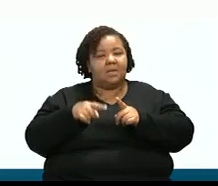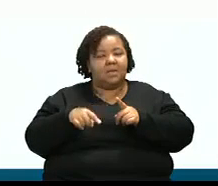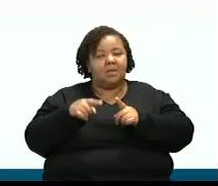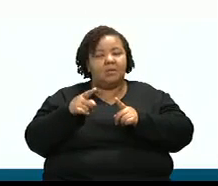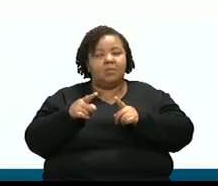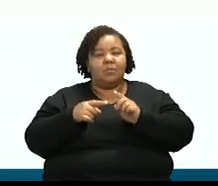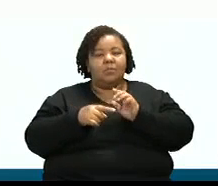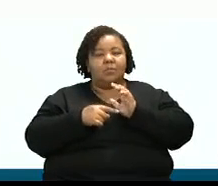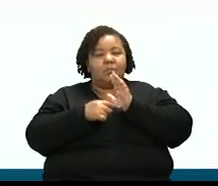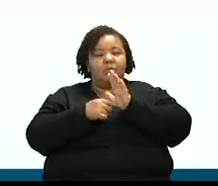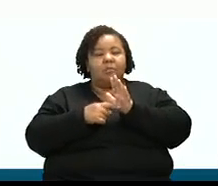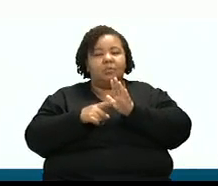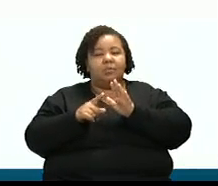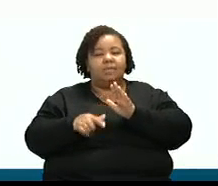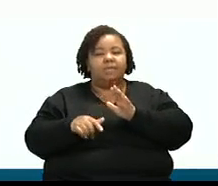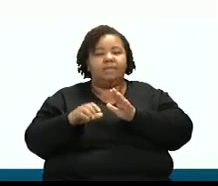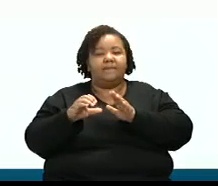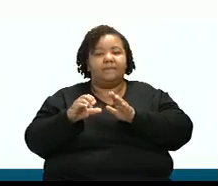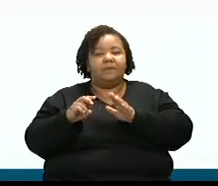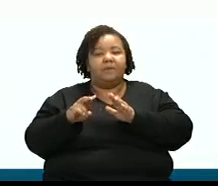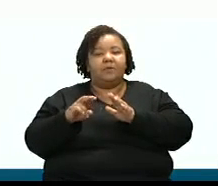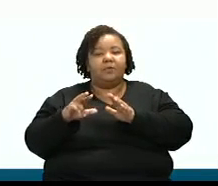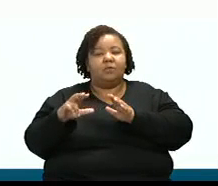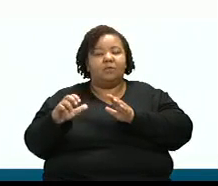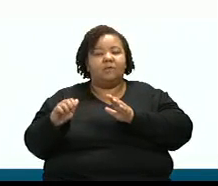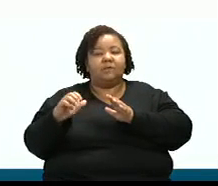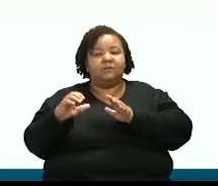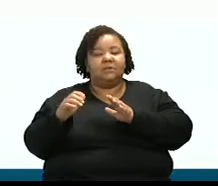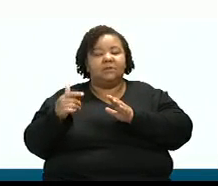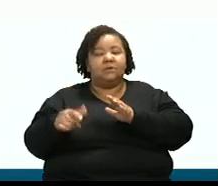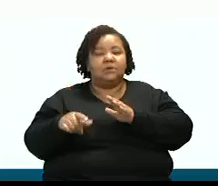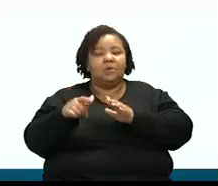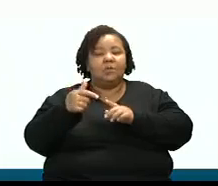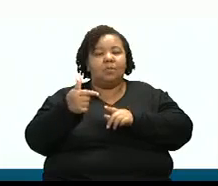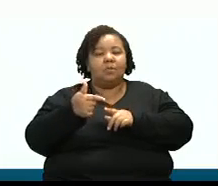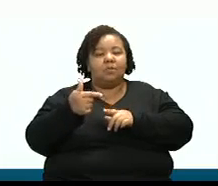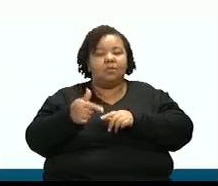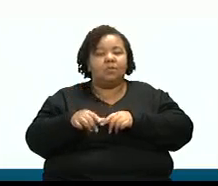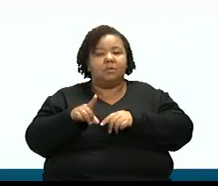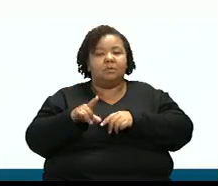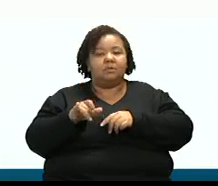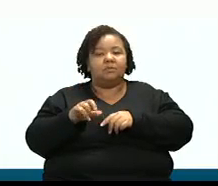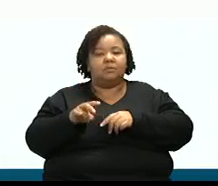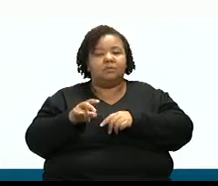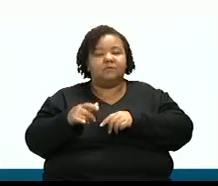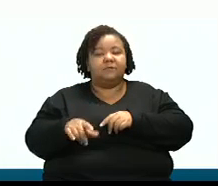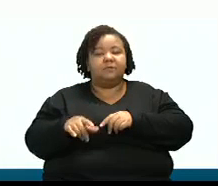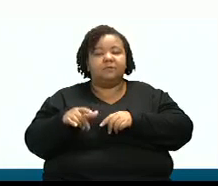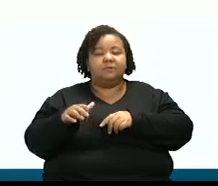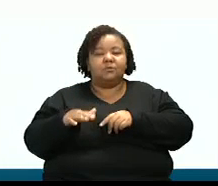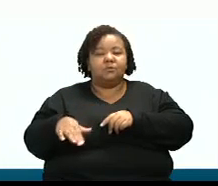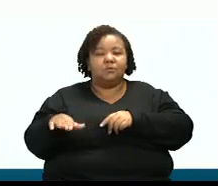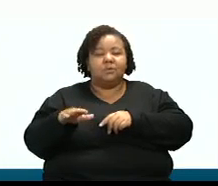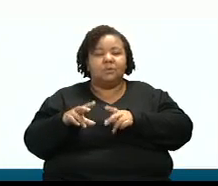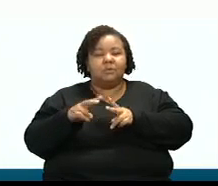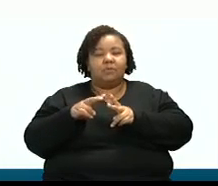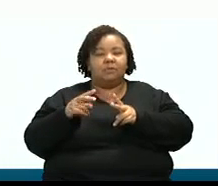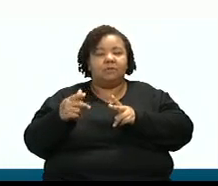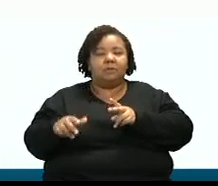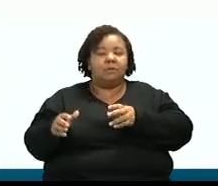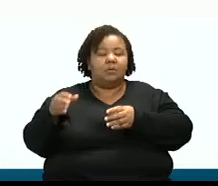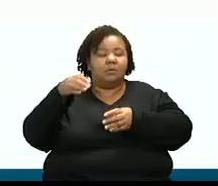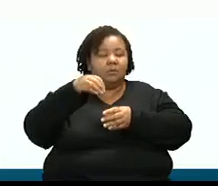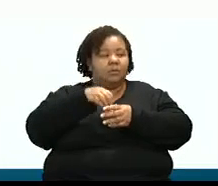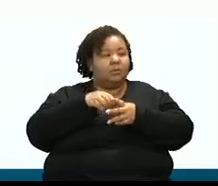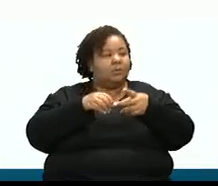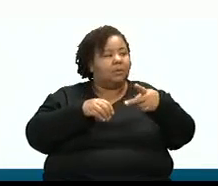foi apresentada sobre a curva C, como a integral dupla do divergente do campo vetorial sobre o interior